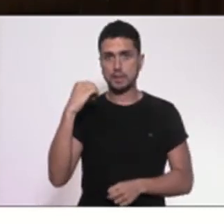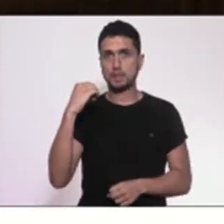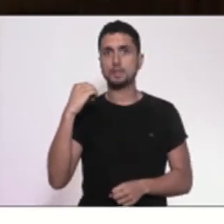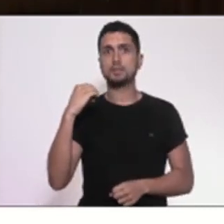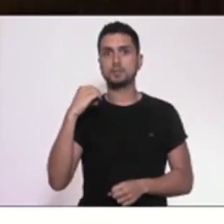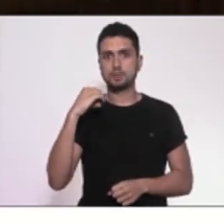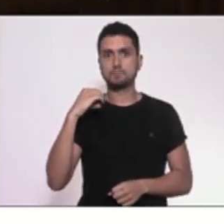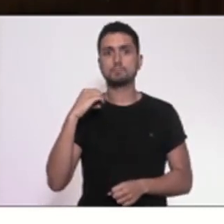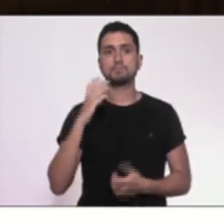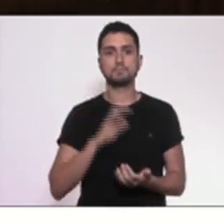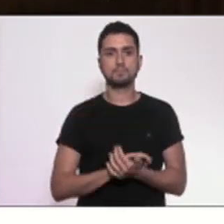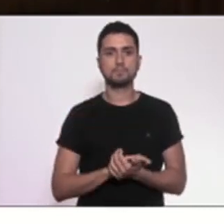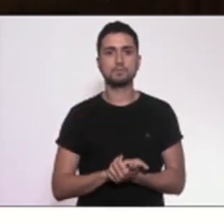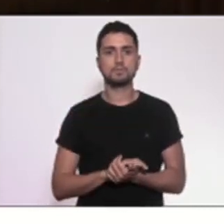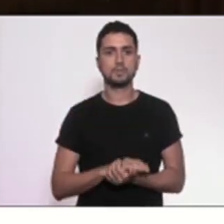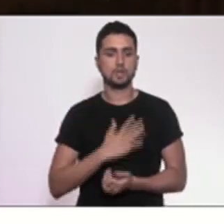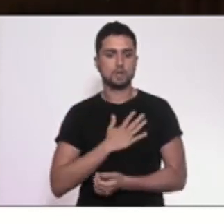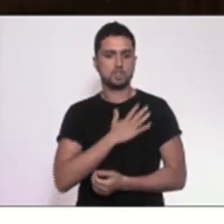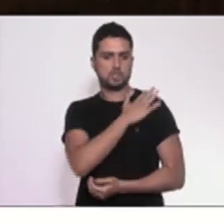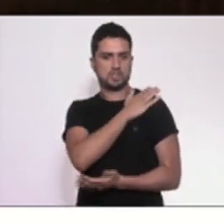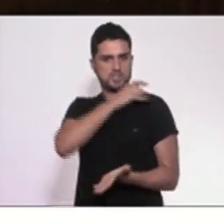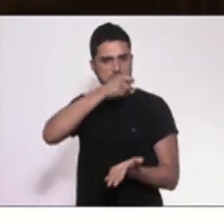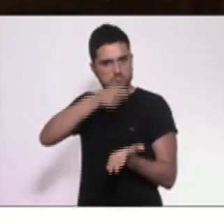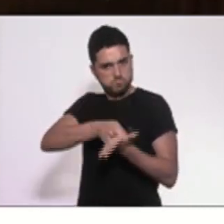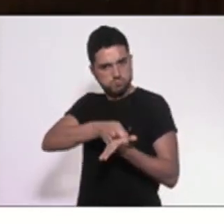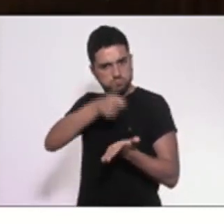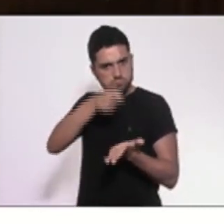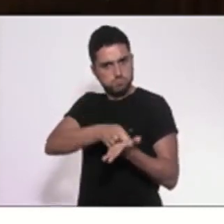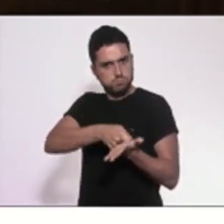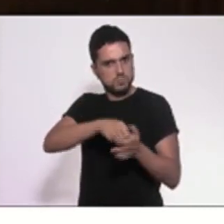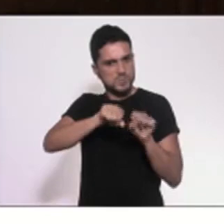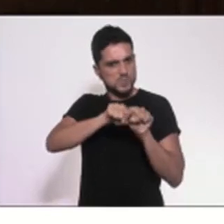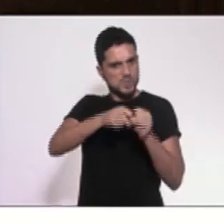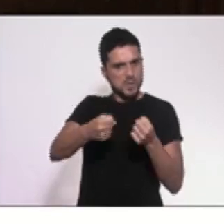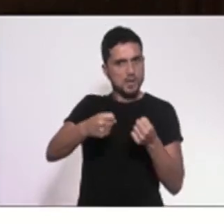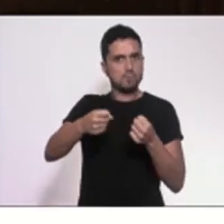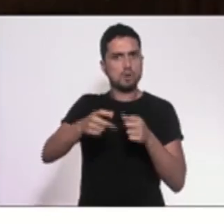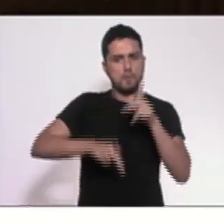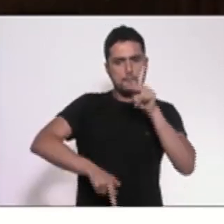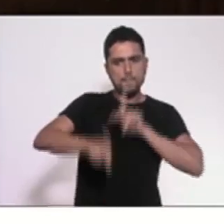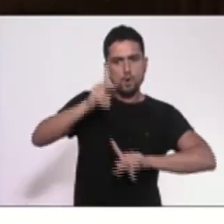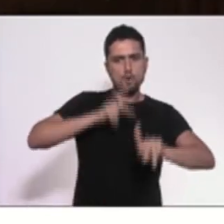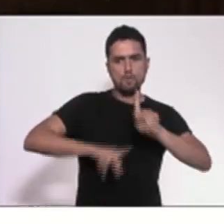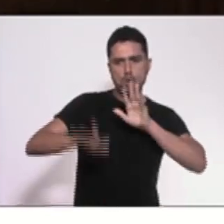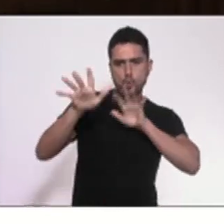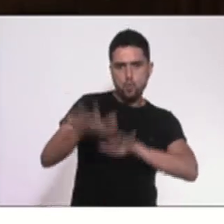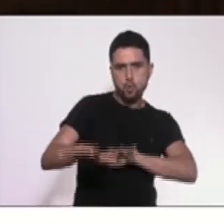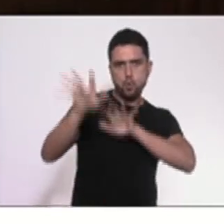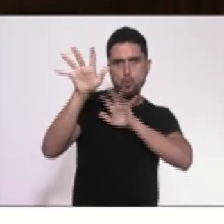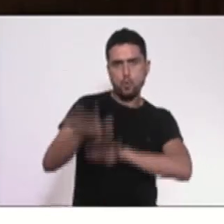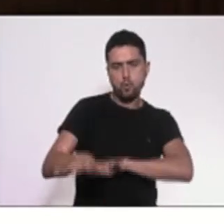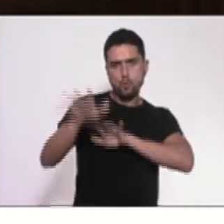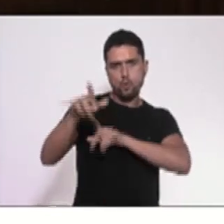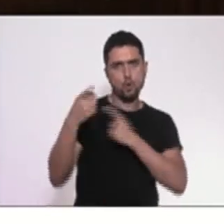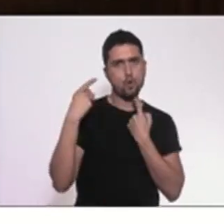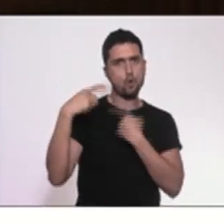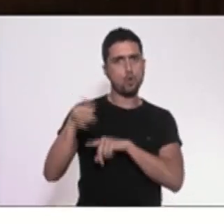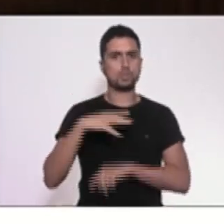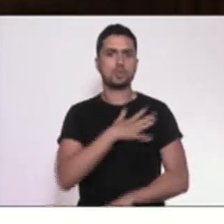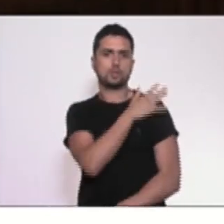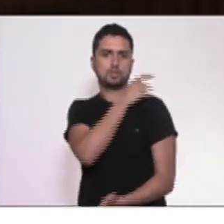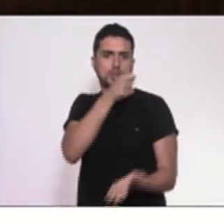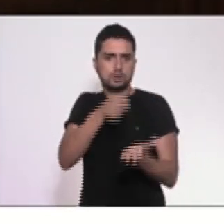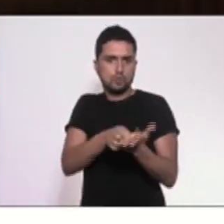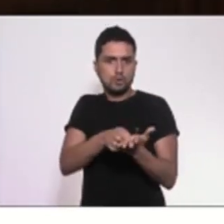derrubada definitiva da ditadura, que levou à construção de uma Constituição, conseguiu consagrar na